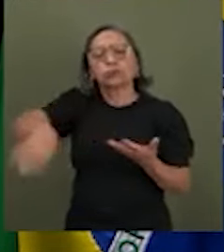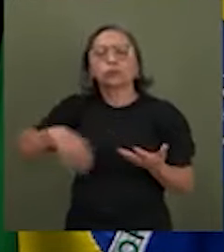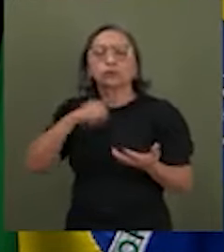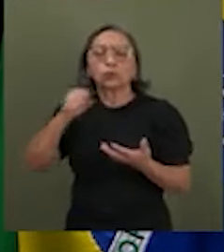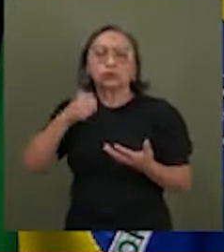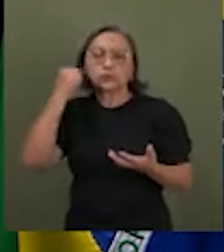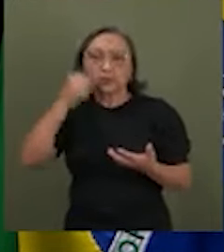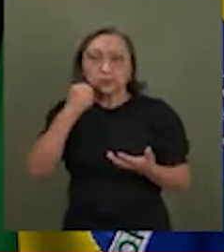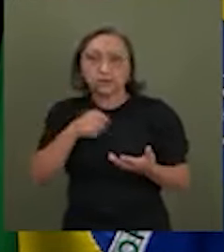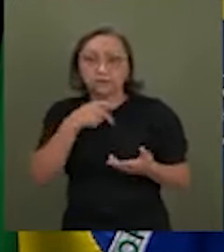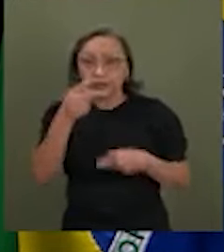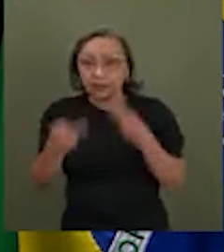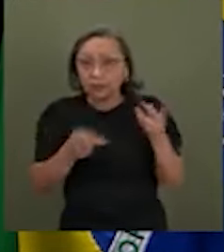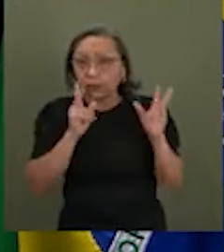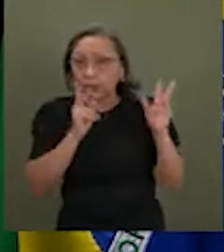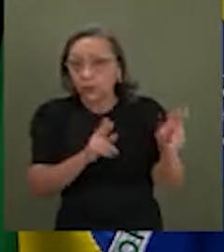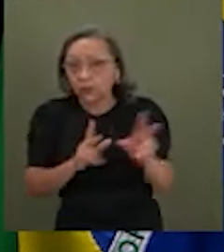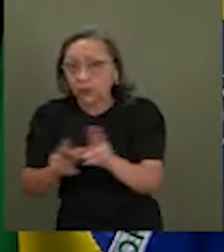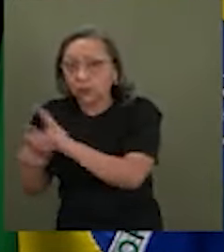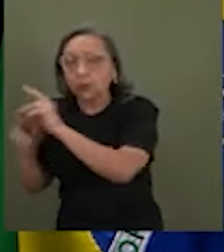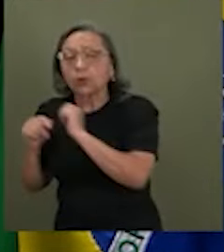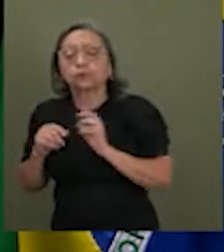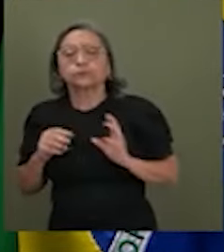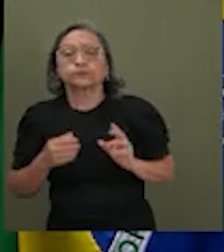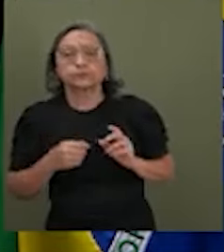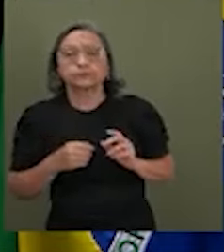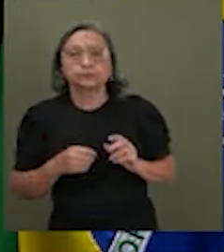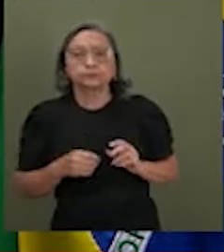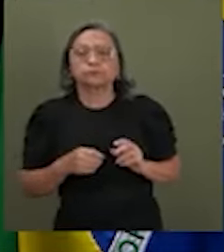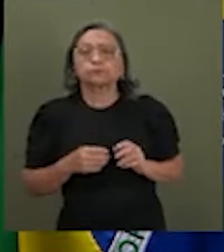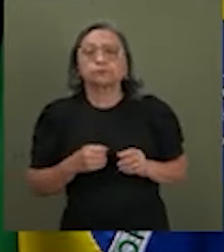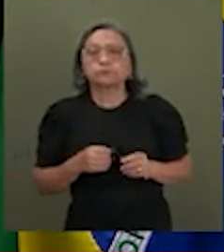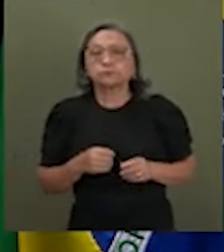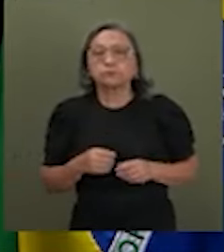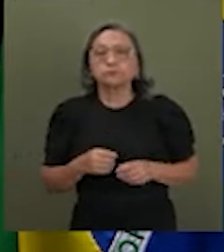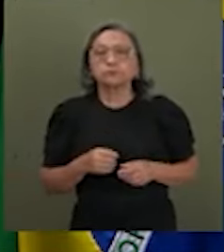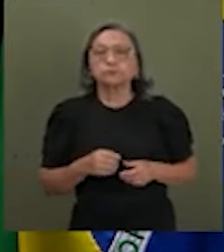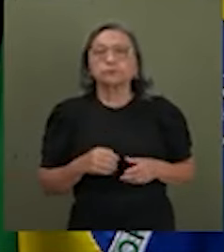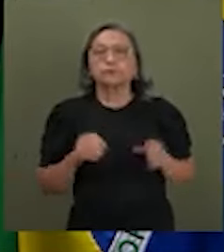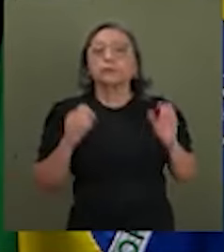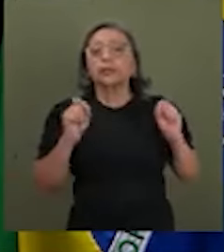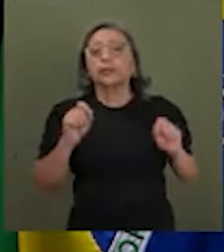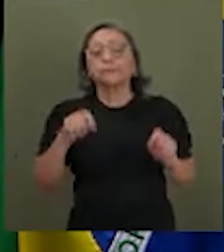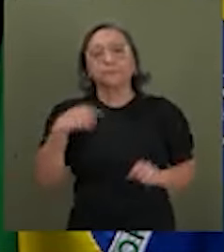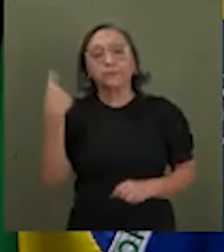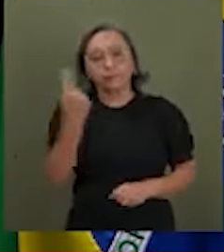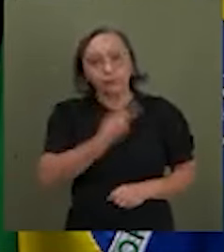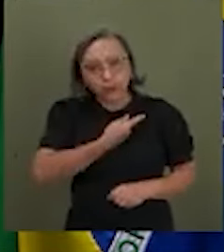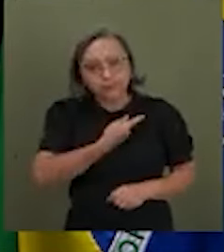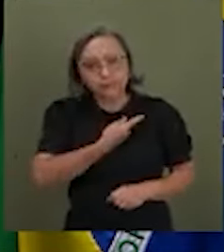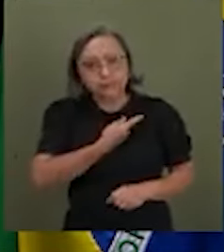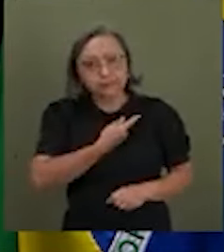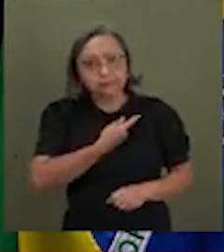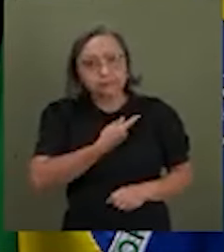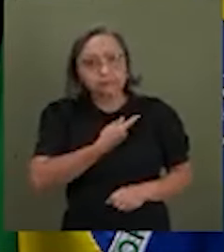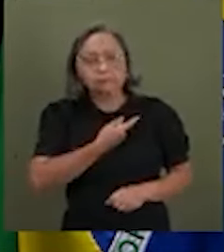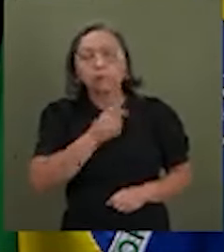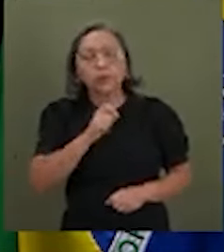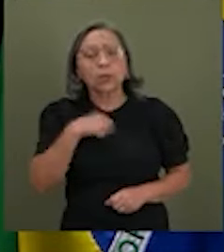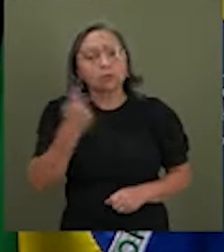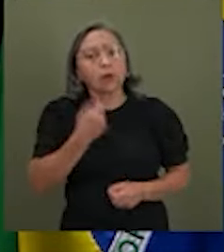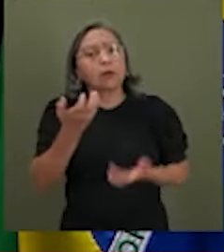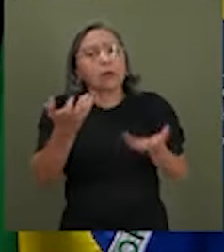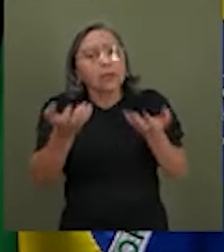senadora Damares, Rogério Marinho e tantos outros bravos senadores, que nós queremos a democracia